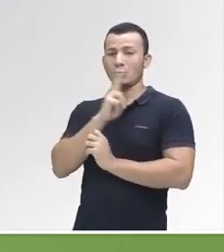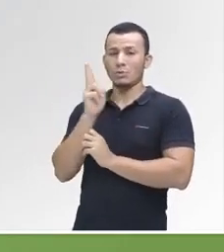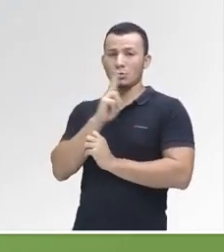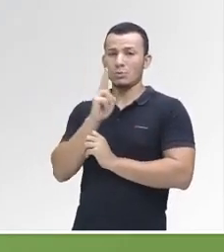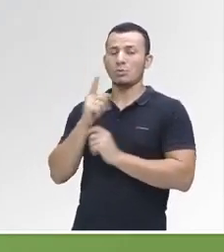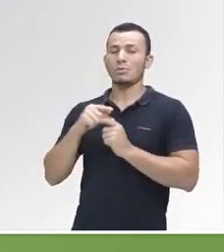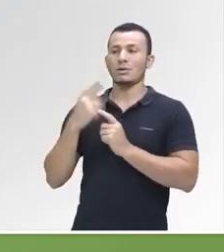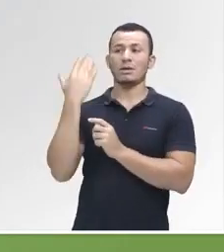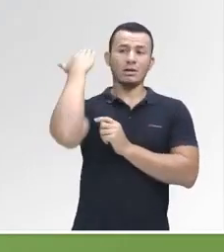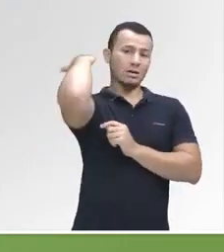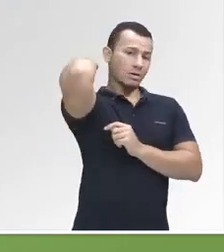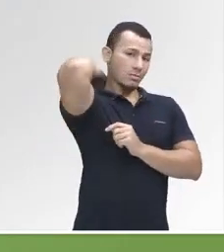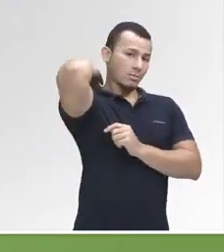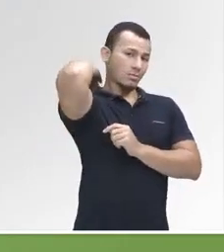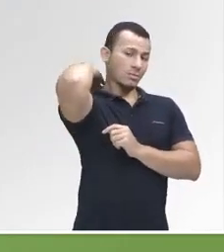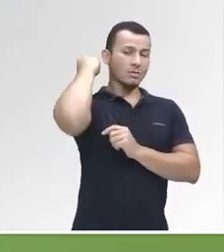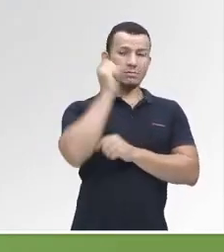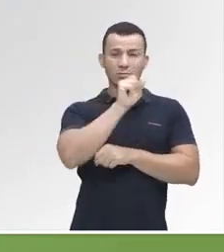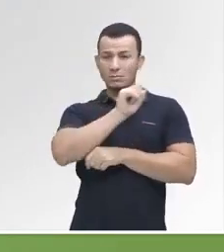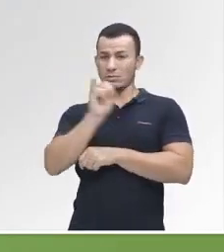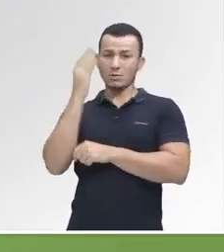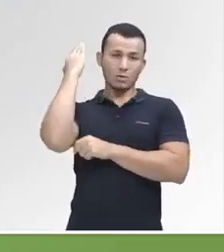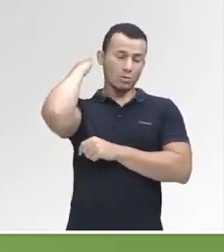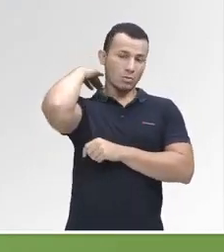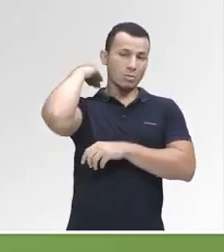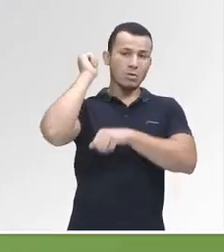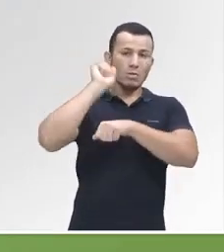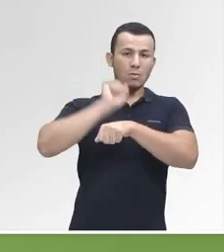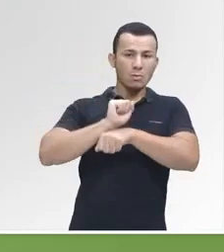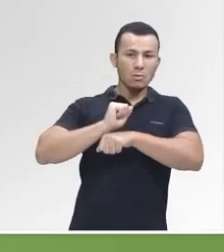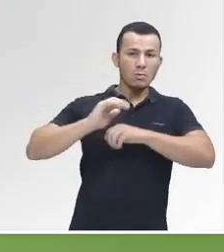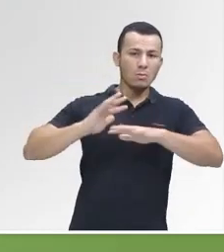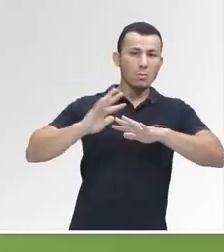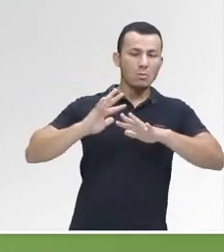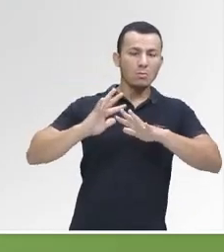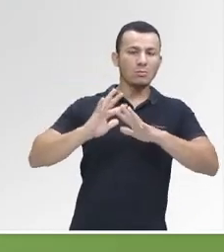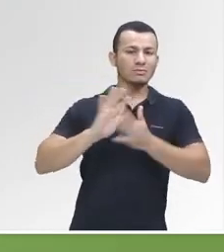pulmão, e se o pulmão parar ou tiver algum